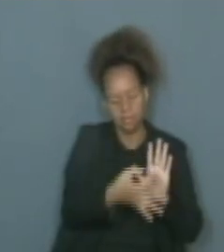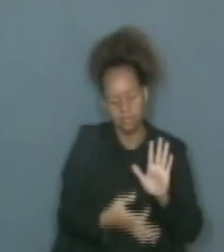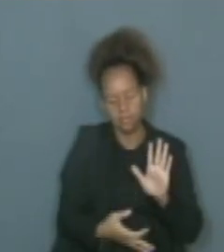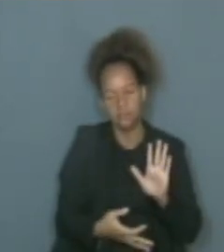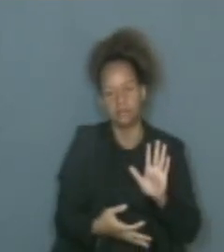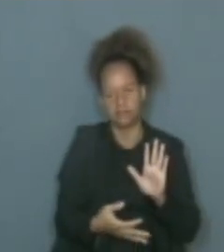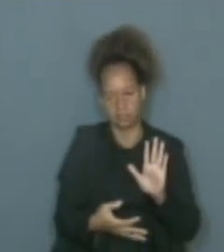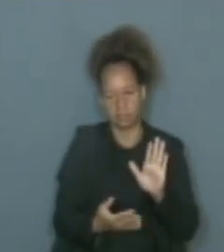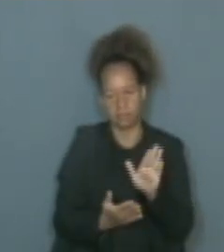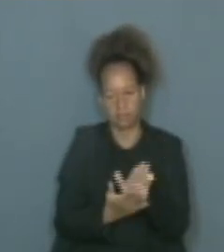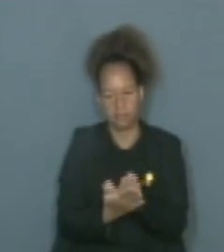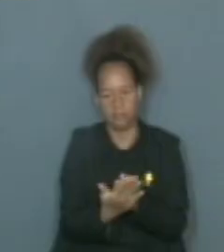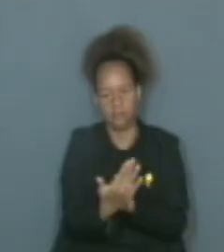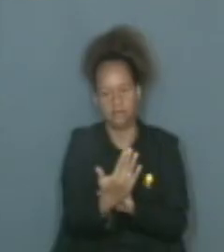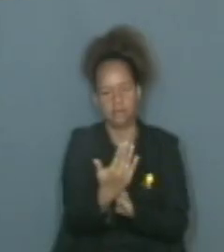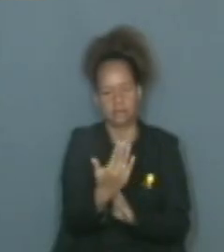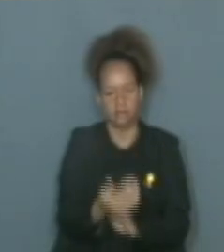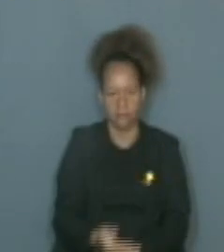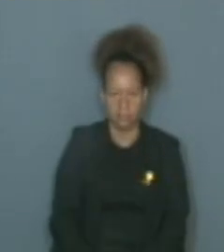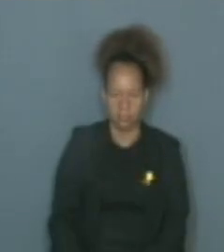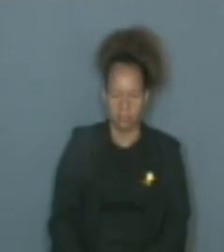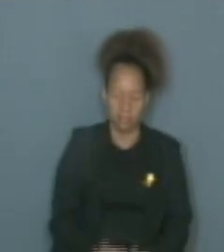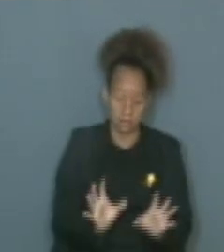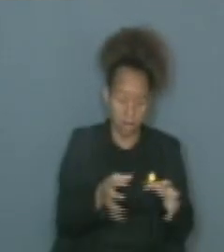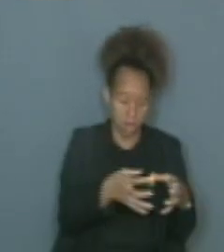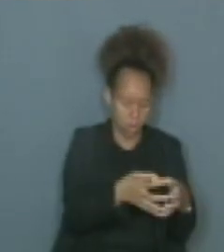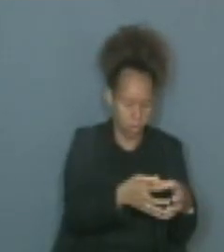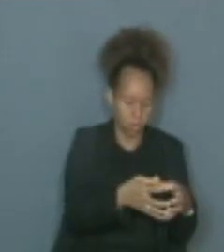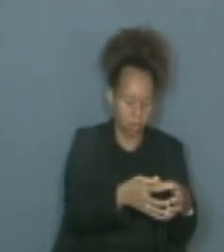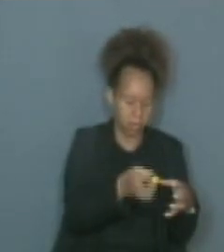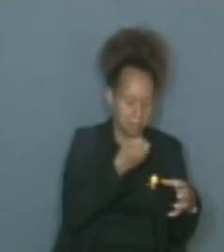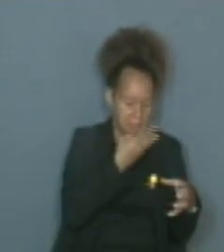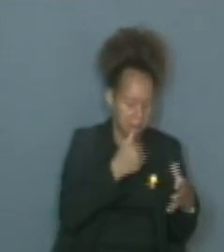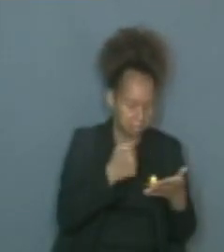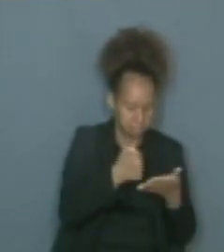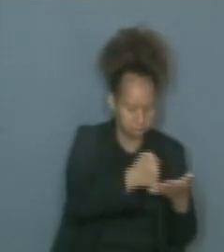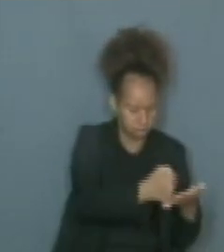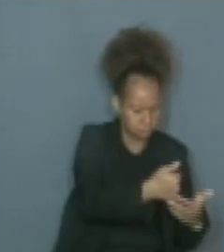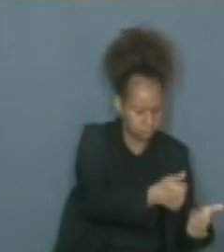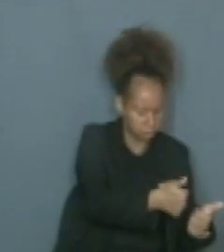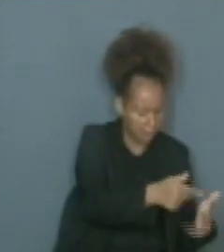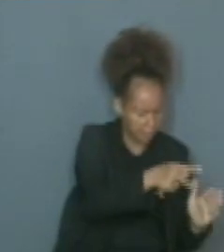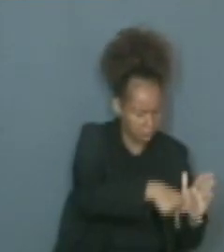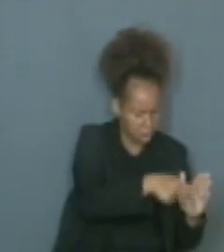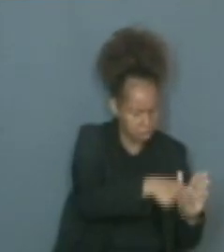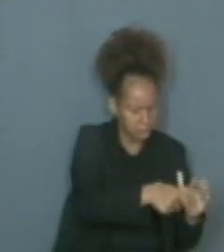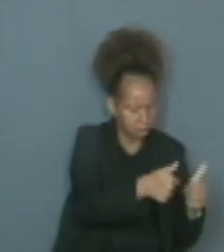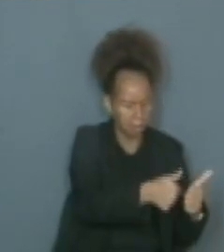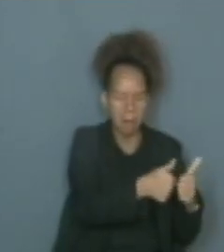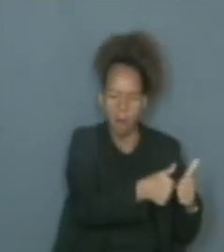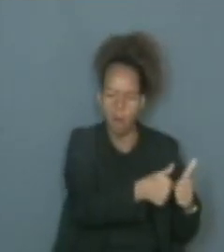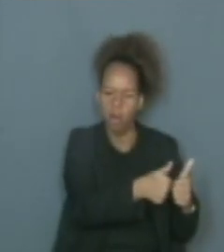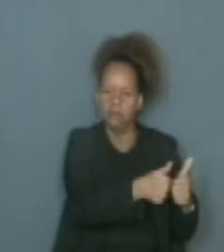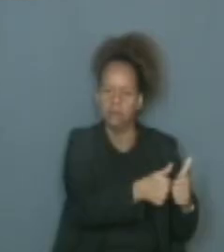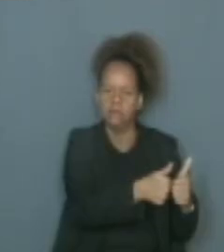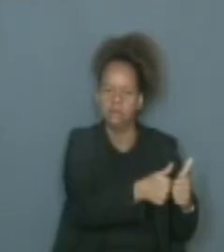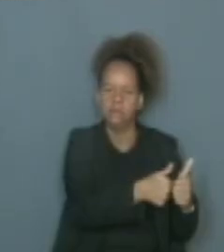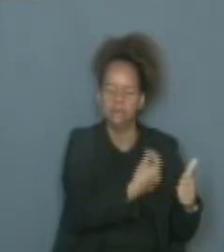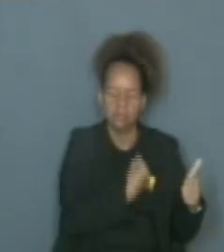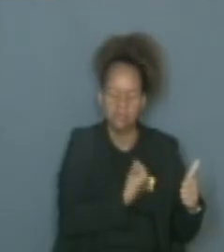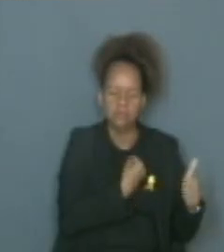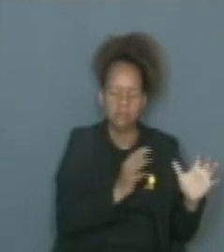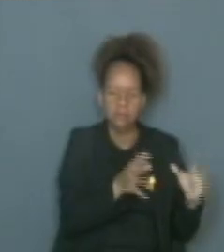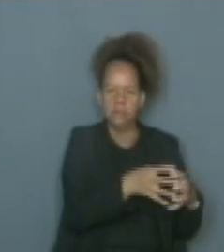emitido. Tem categoria que está sendo bem assistida, que o projeto toca a missão, a vida de